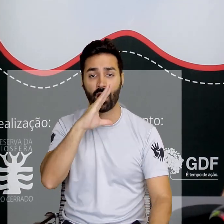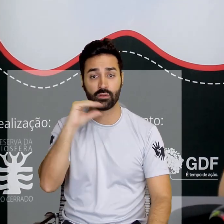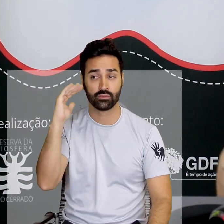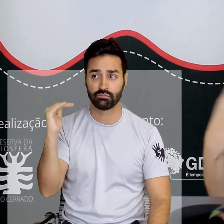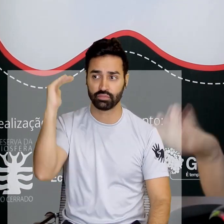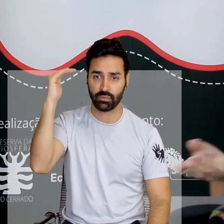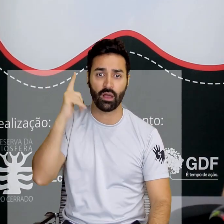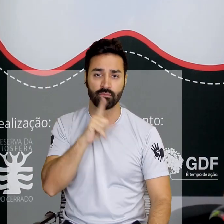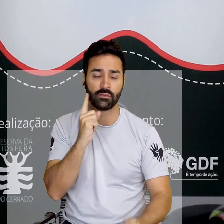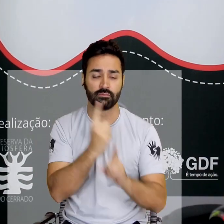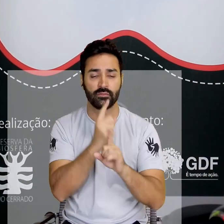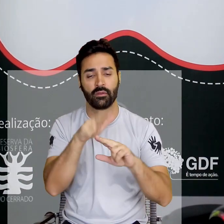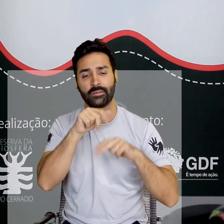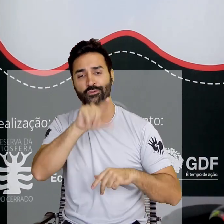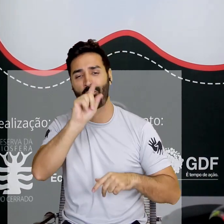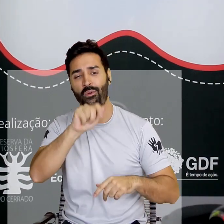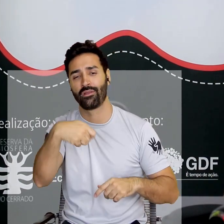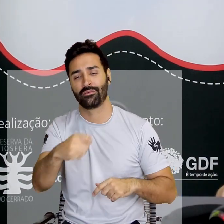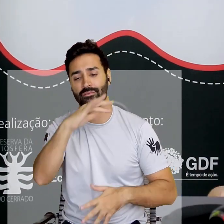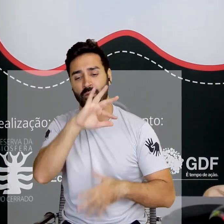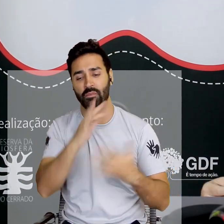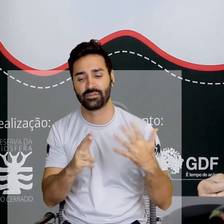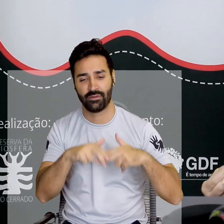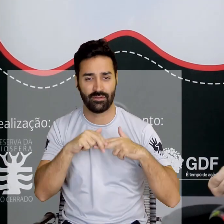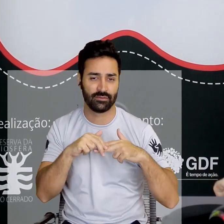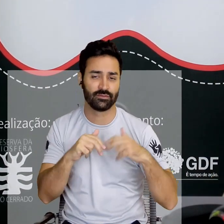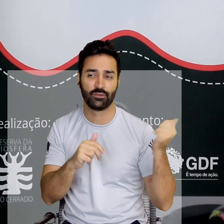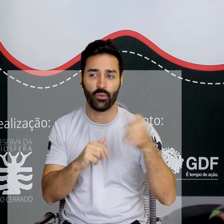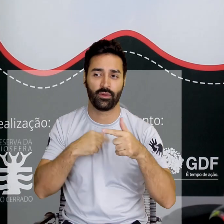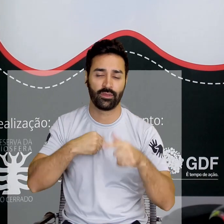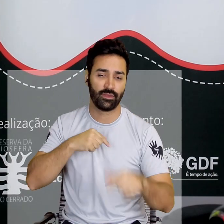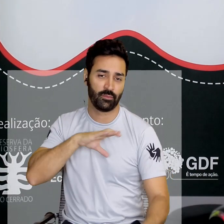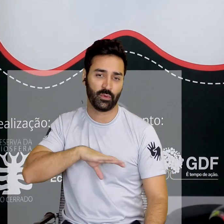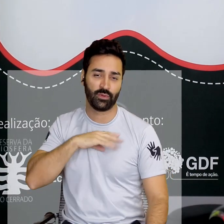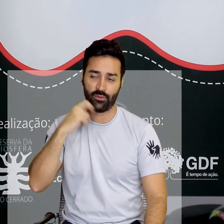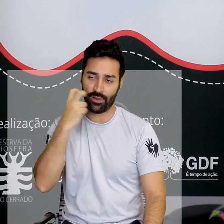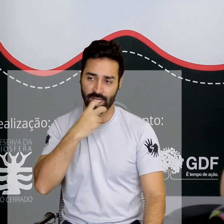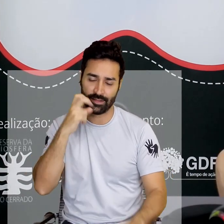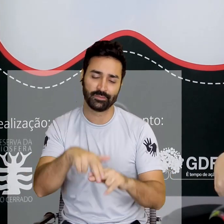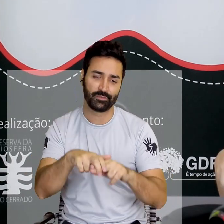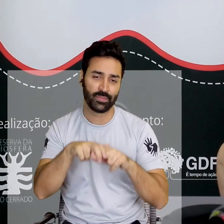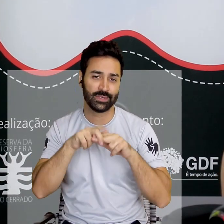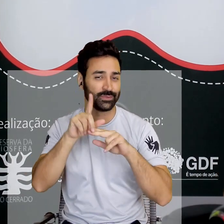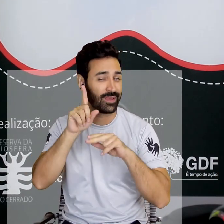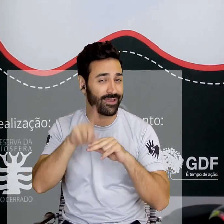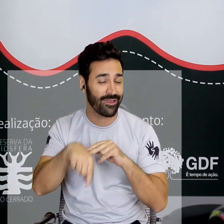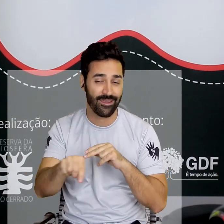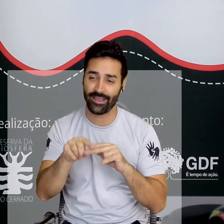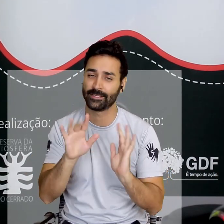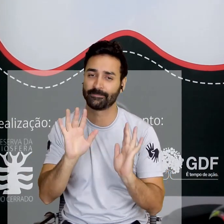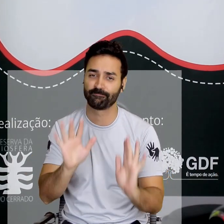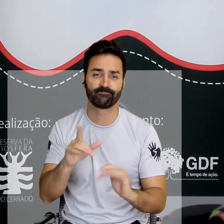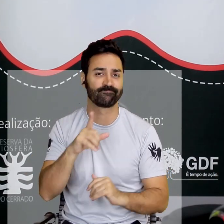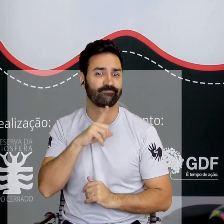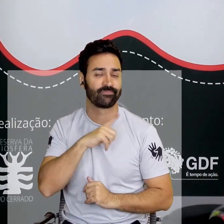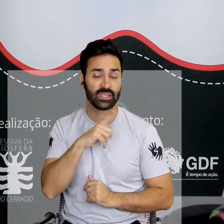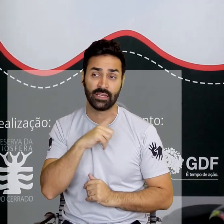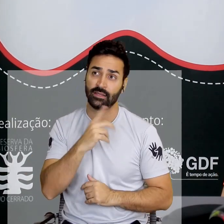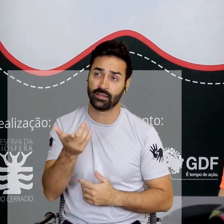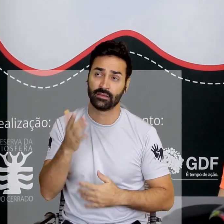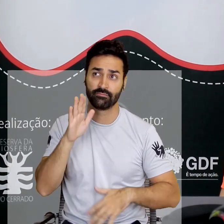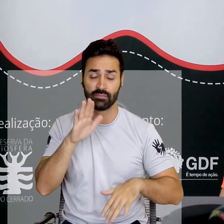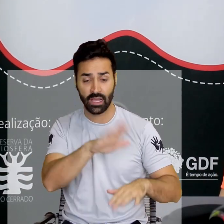hoje preferem usar a língua de sinais para se comunicar do que o português oral. Então, isso é uma privação de informação, mas,